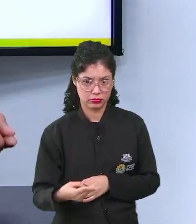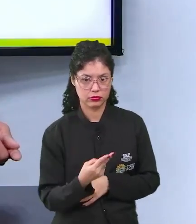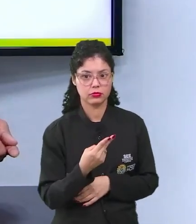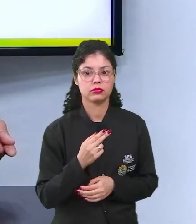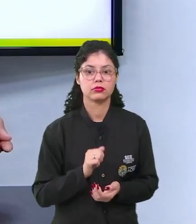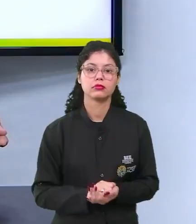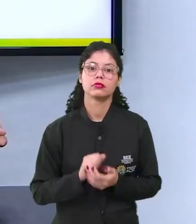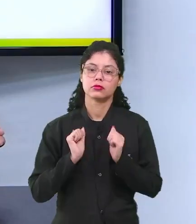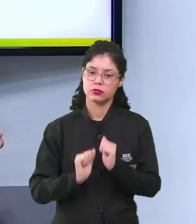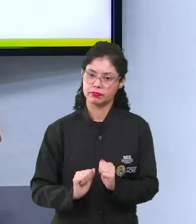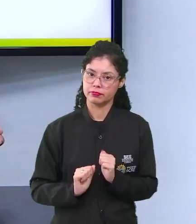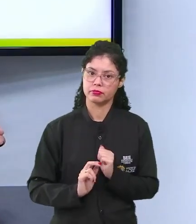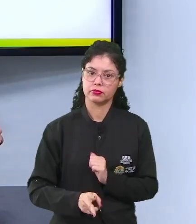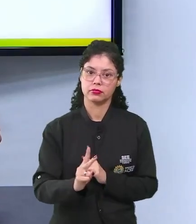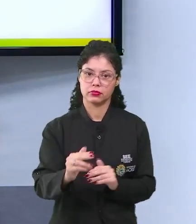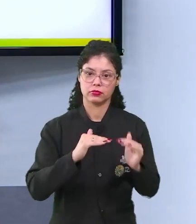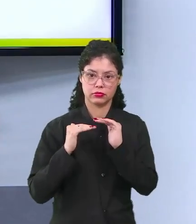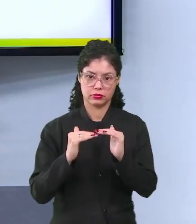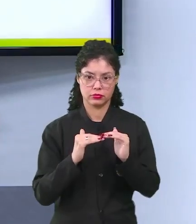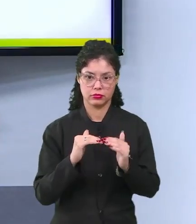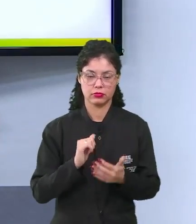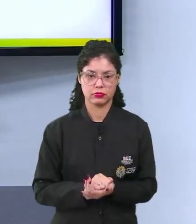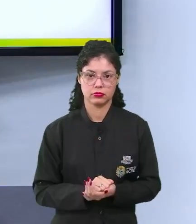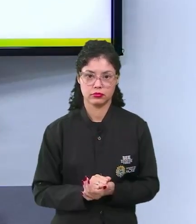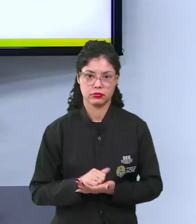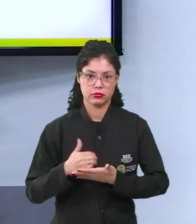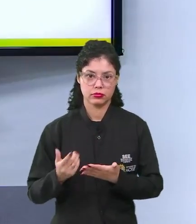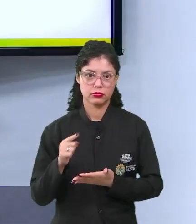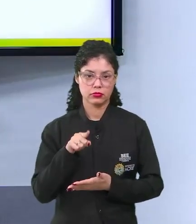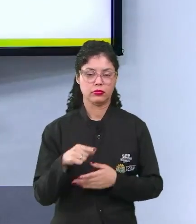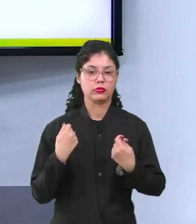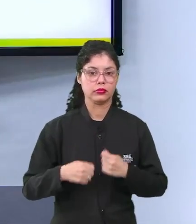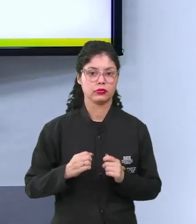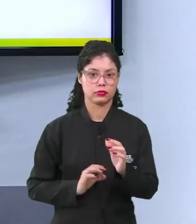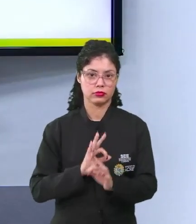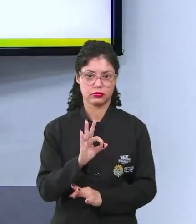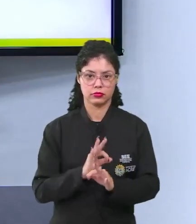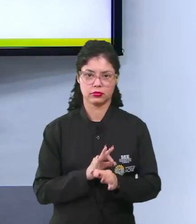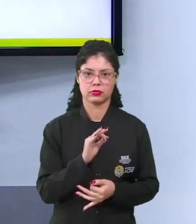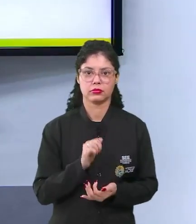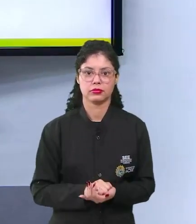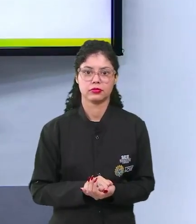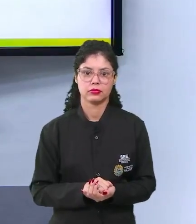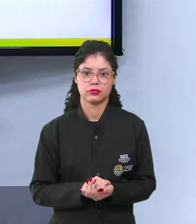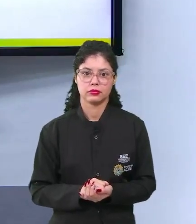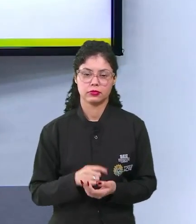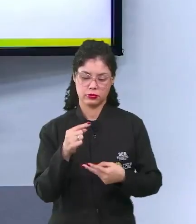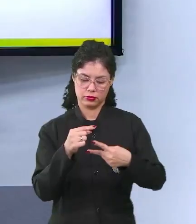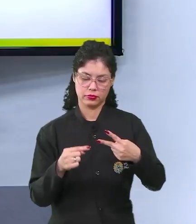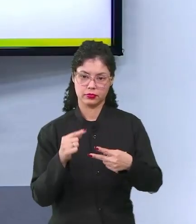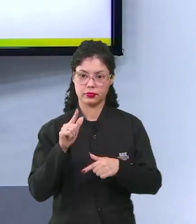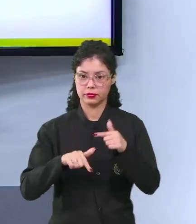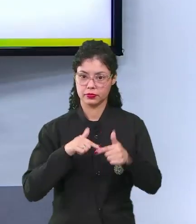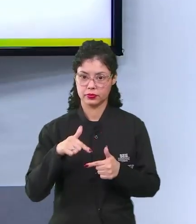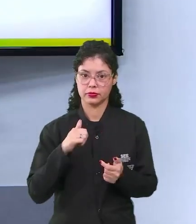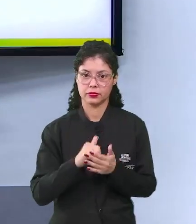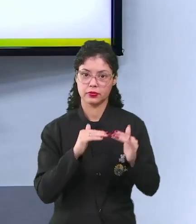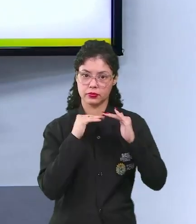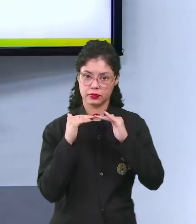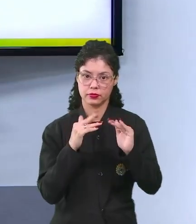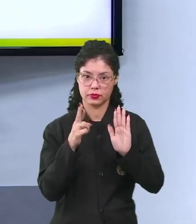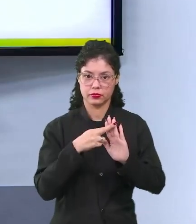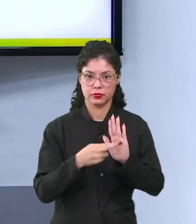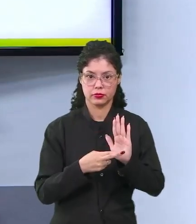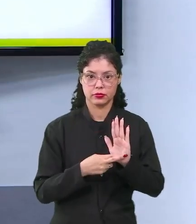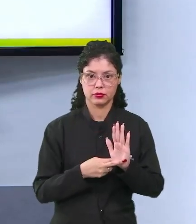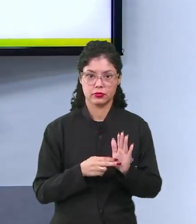ainda posso continuar mantendo o meu padrão de vida. É assim que tem que funcionar. Você tem 2 empregos, aí estabelece um padrão